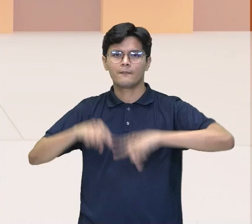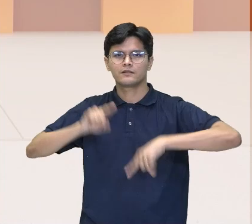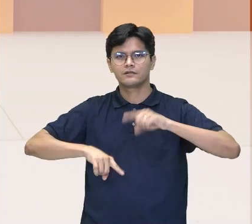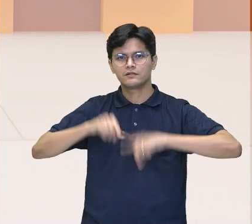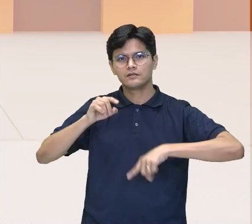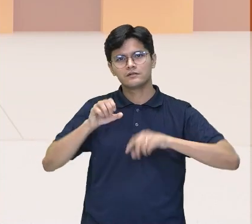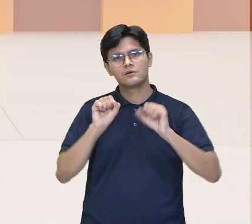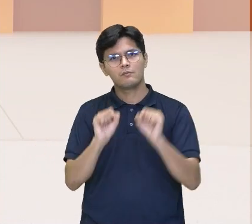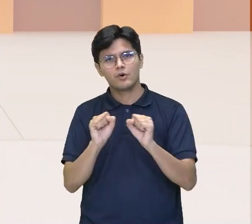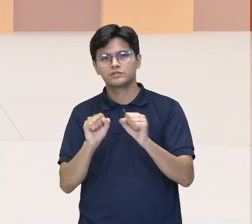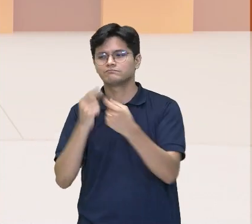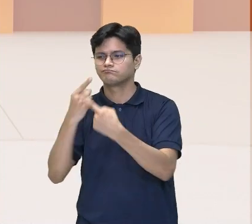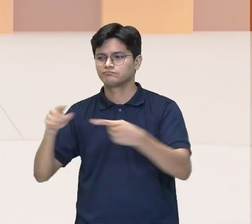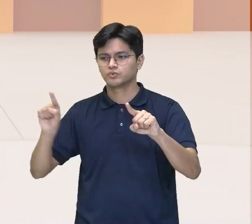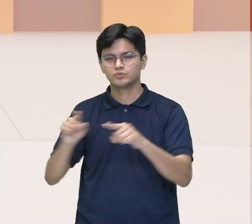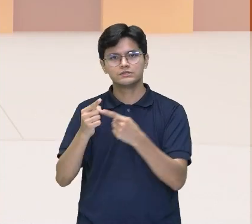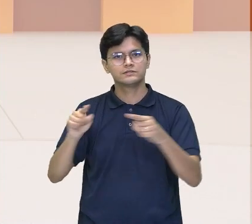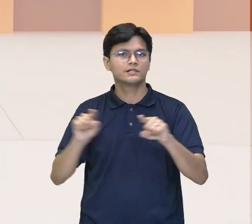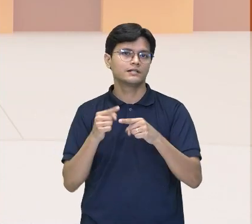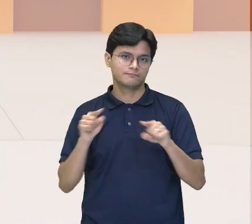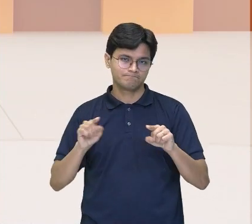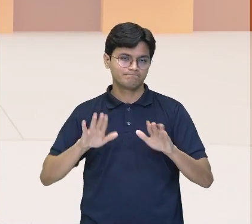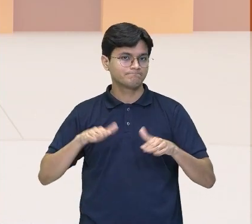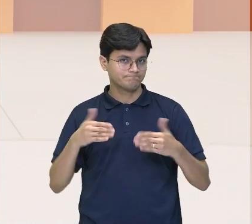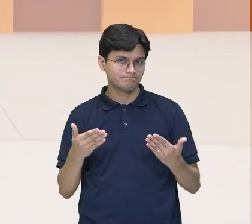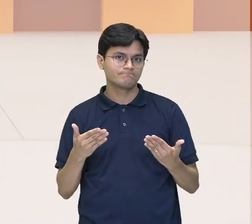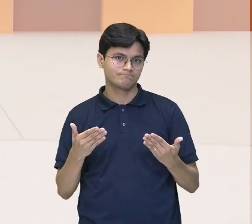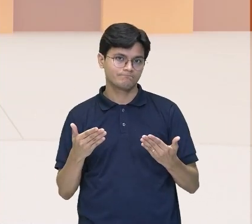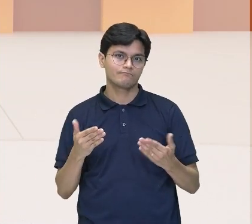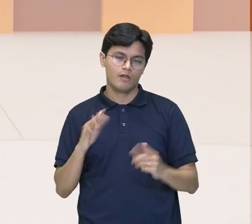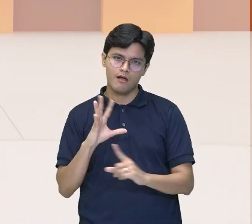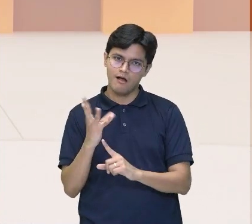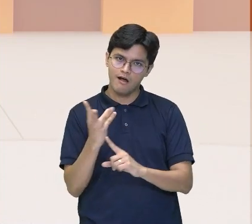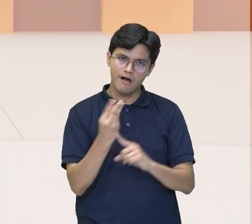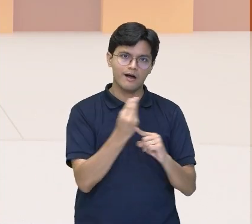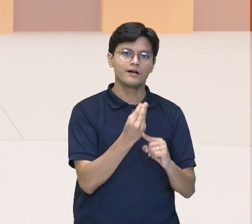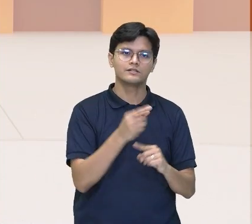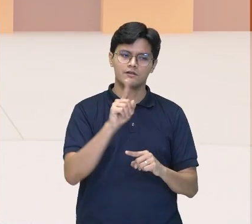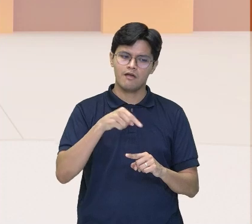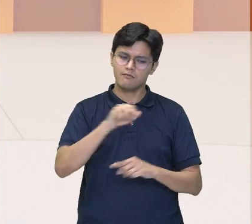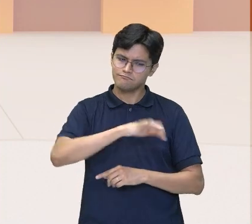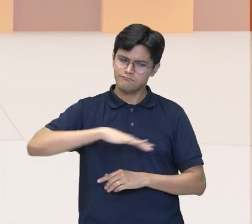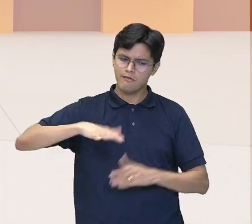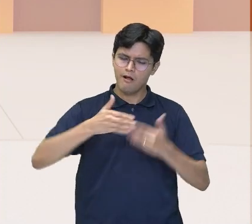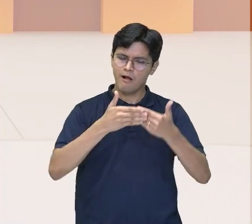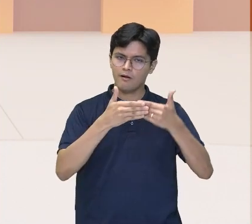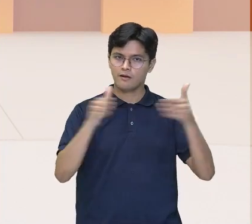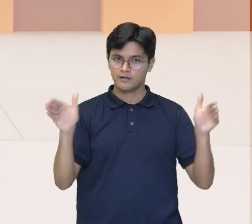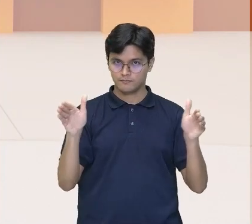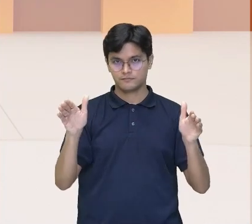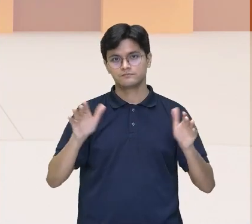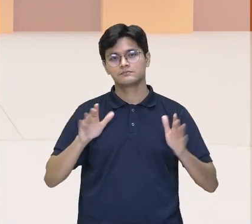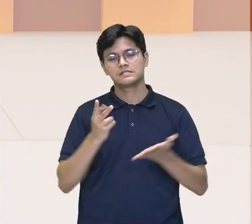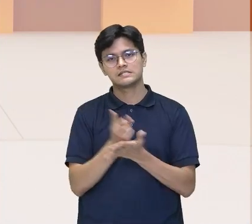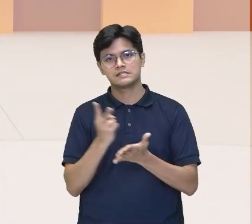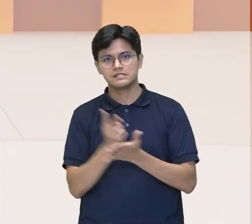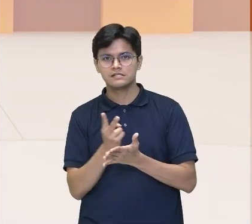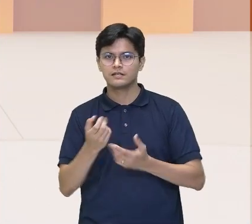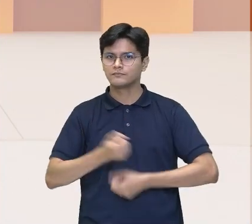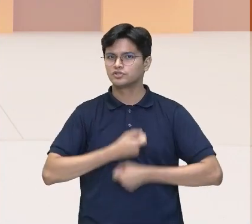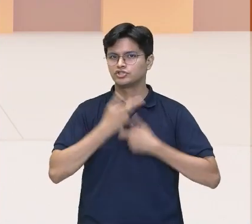ser uma música. Então a arte ela é muito ampla. Agora ela sempre está refletindo